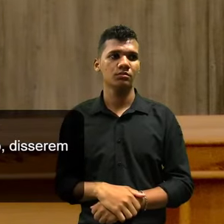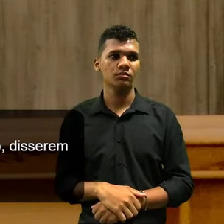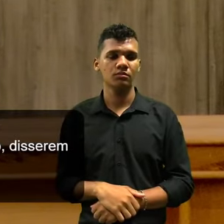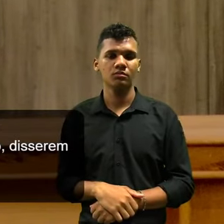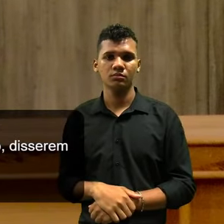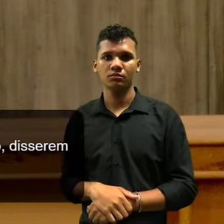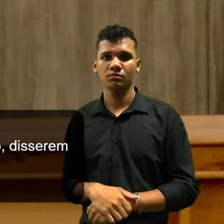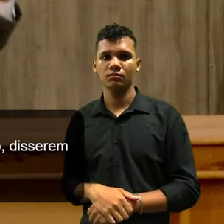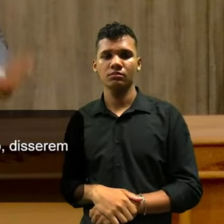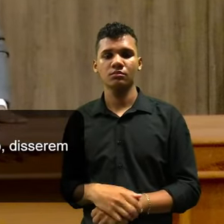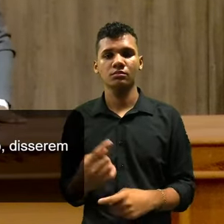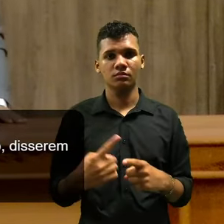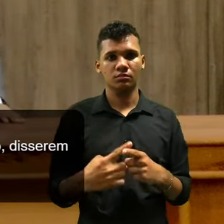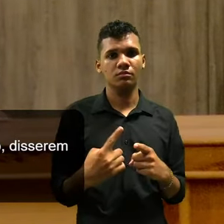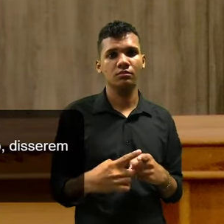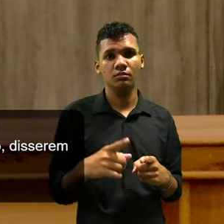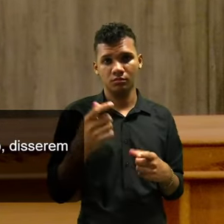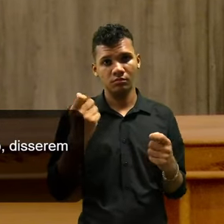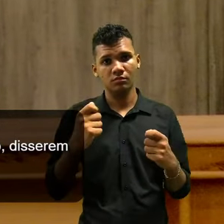é